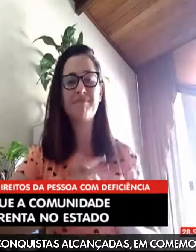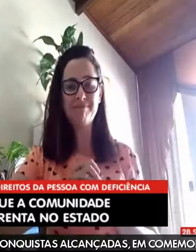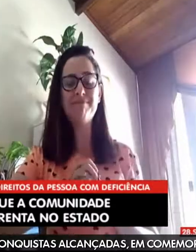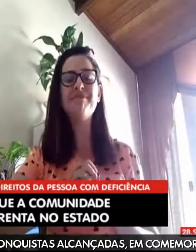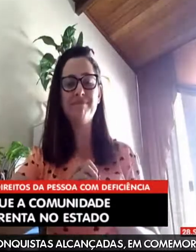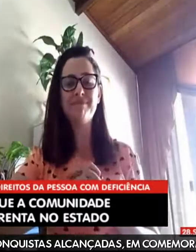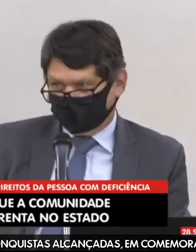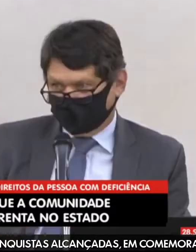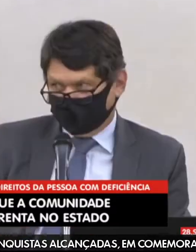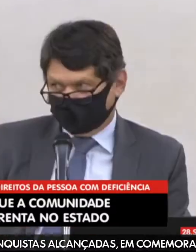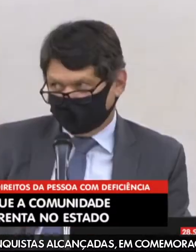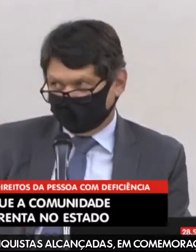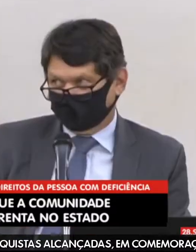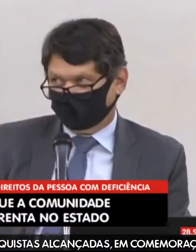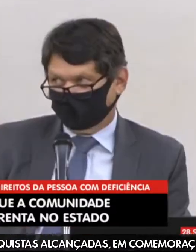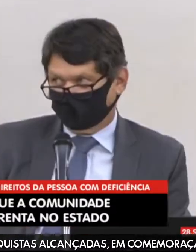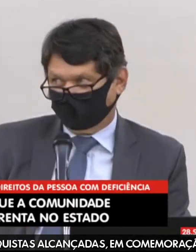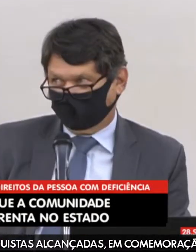Voltou a imagem dela.